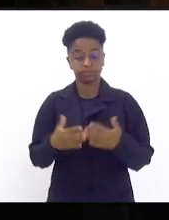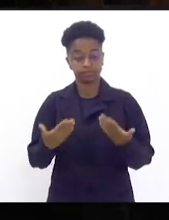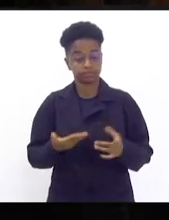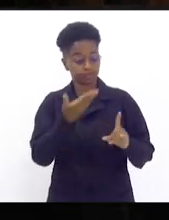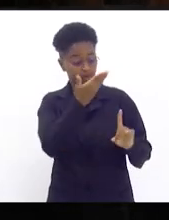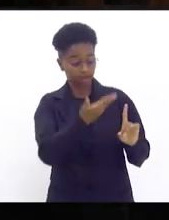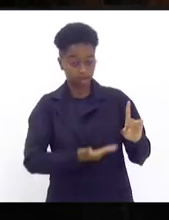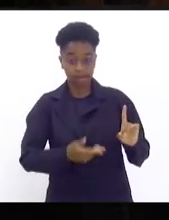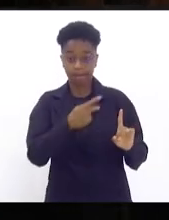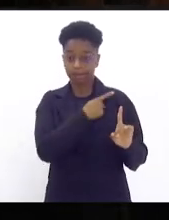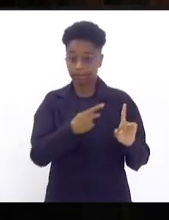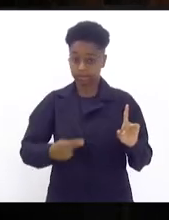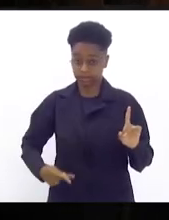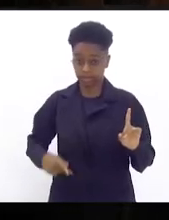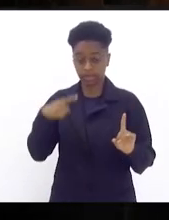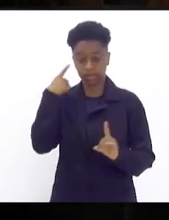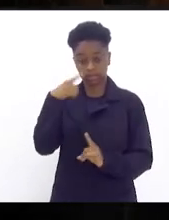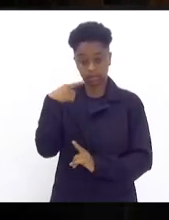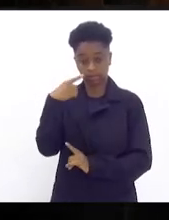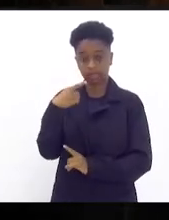presidente, deputada Lucinha,